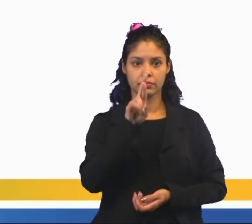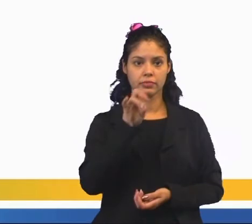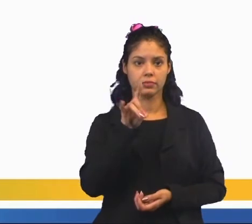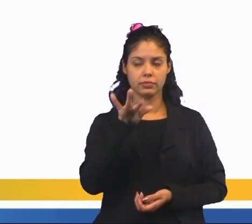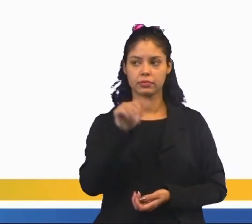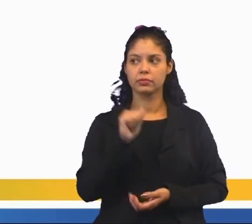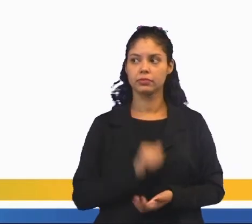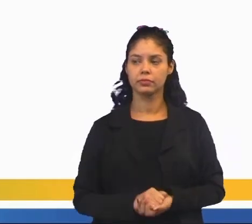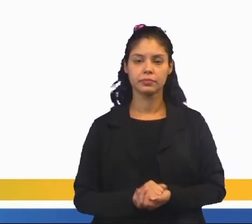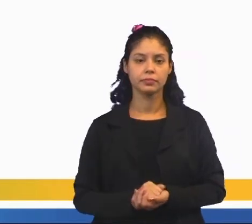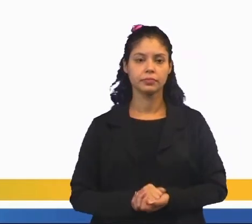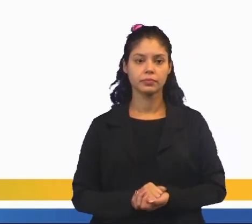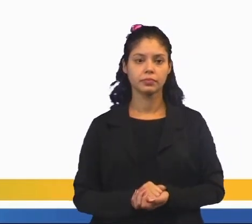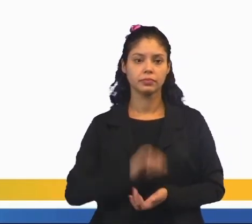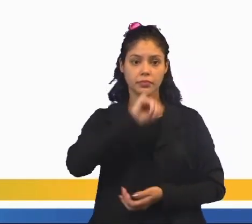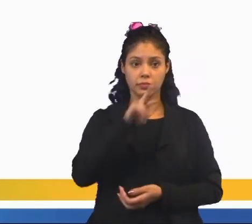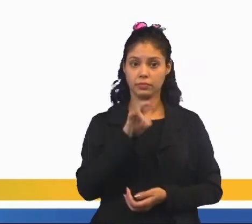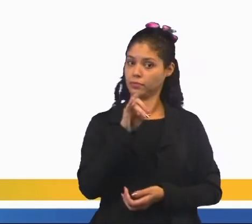Jardineira.